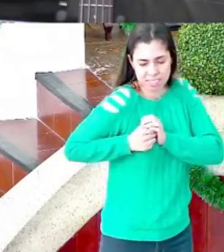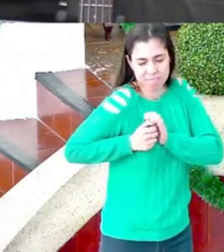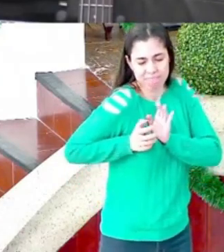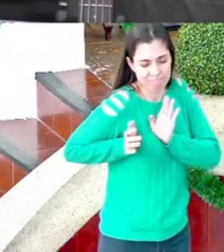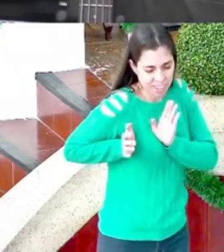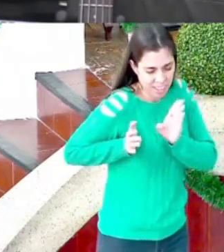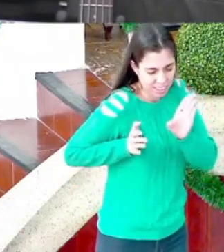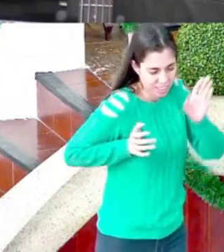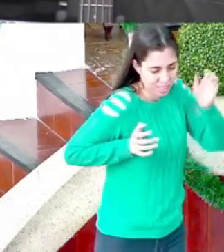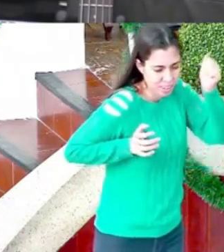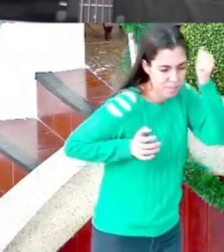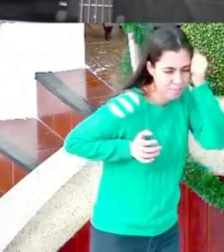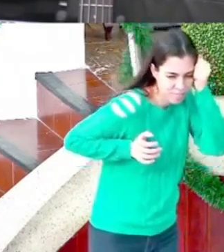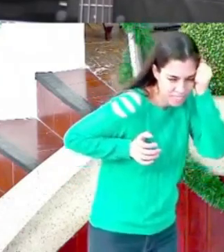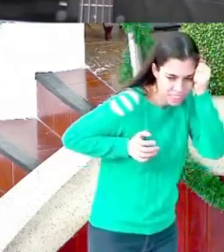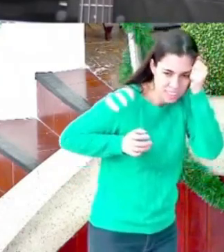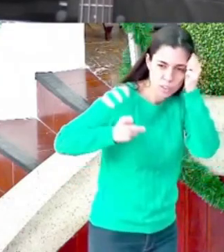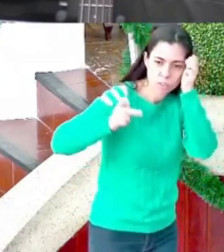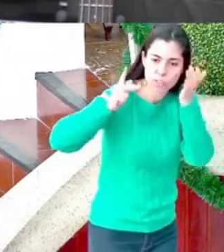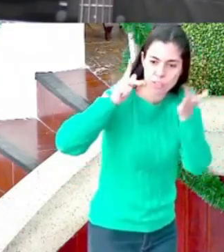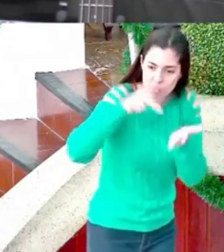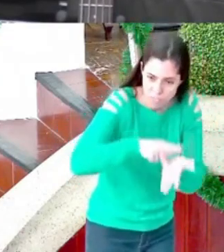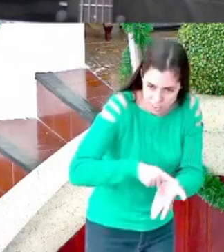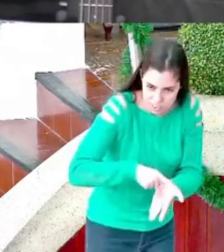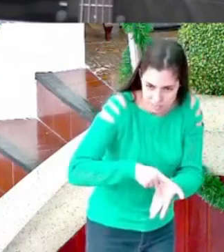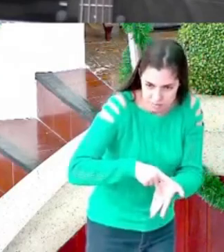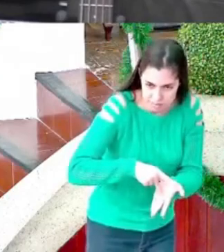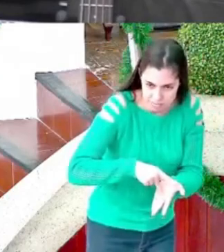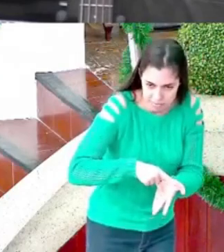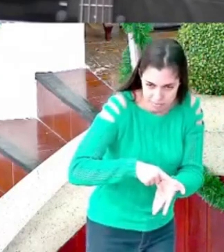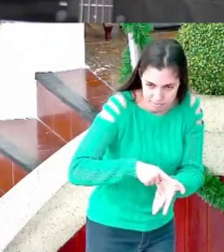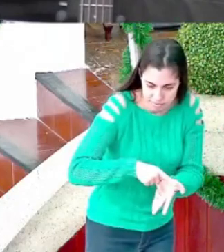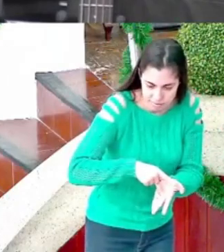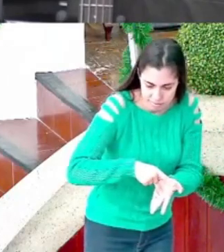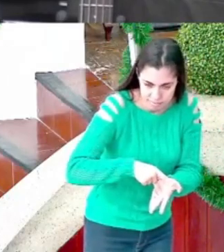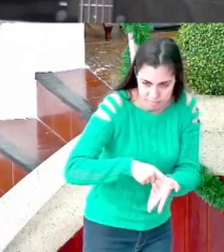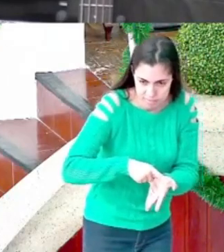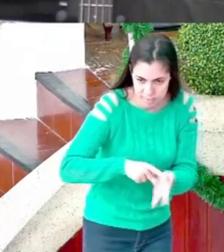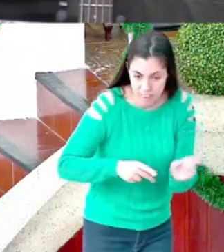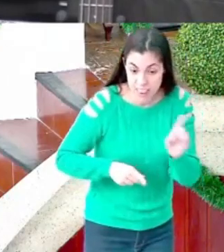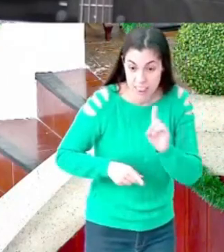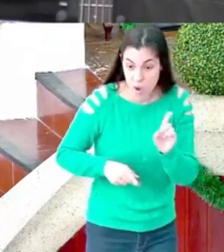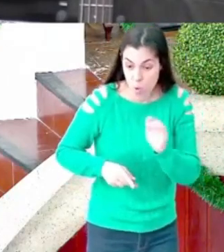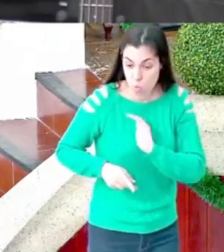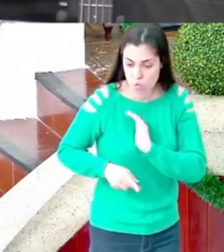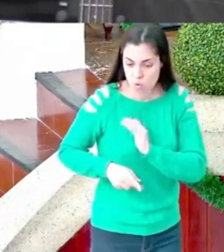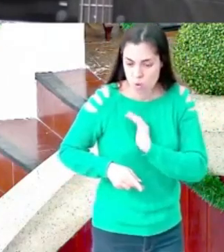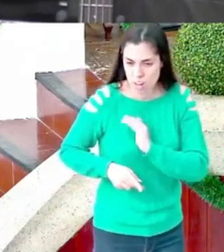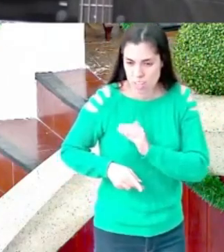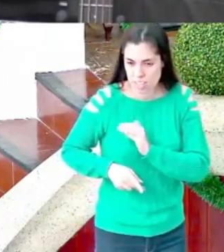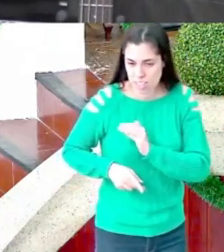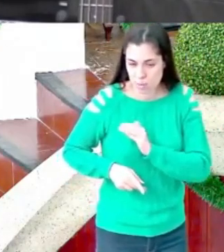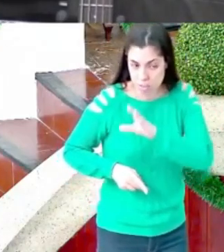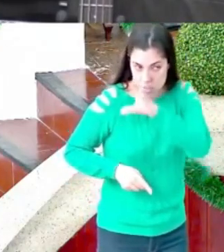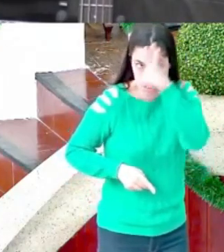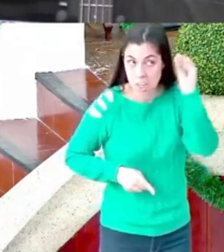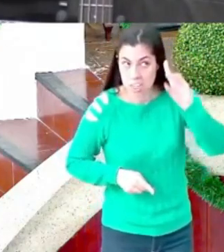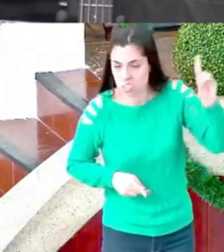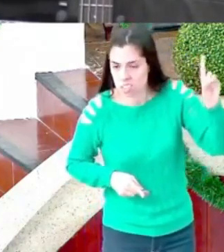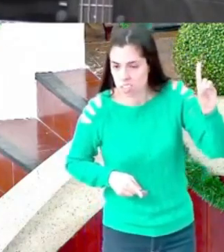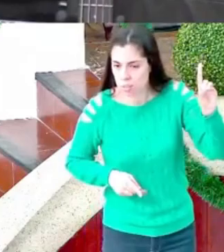Quando somos tentados a buscar o elogio dos outros para fazer alguma coisa de bom,